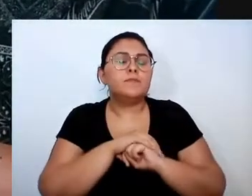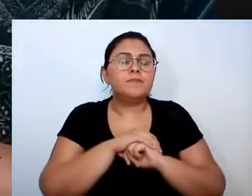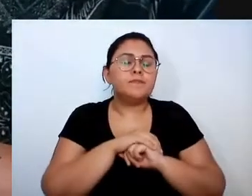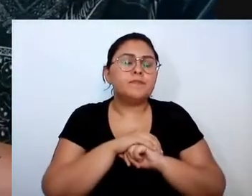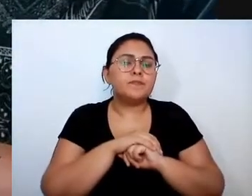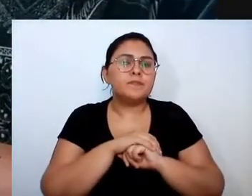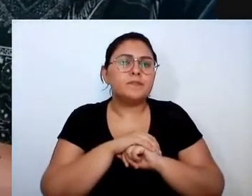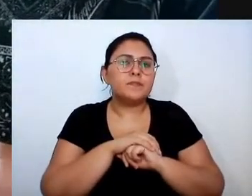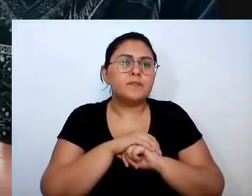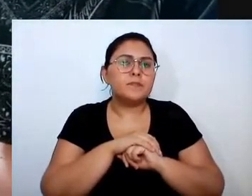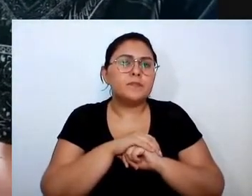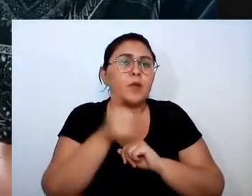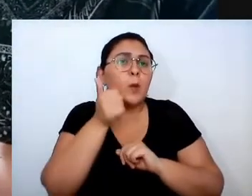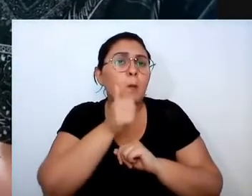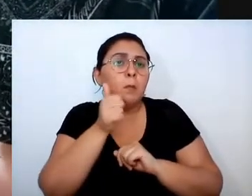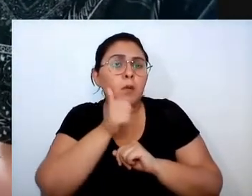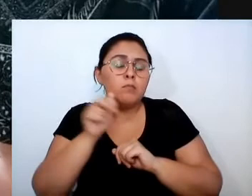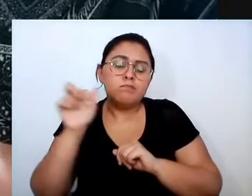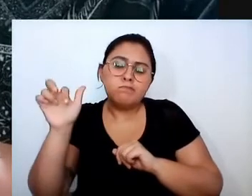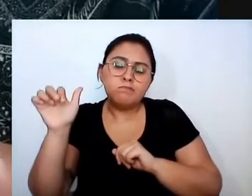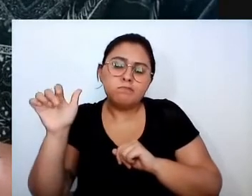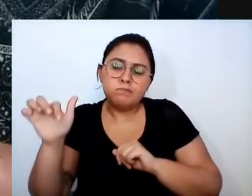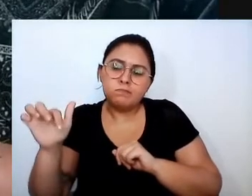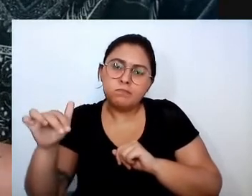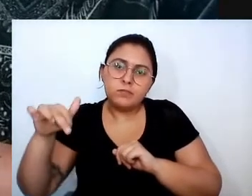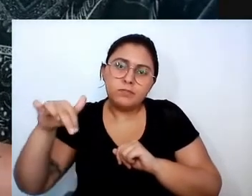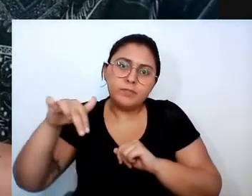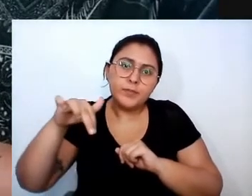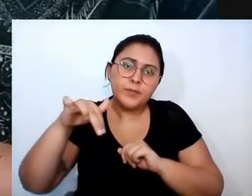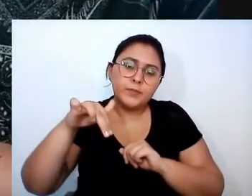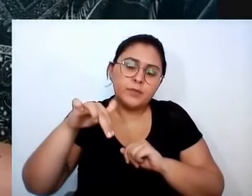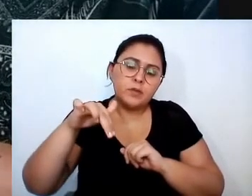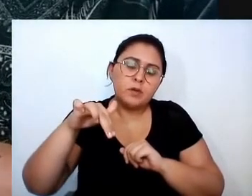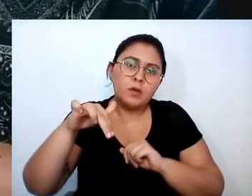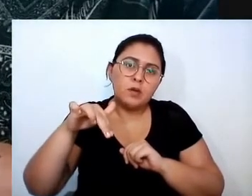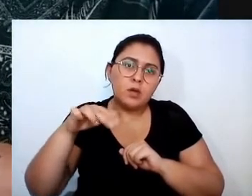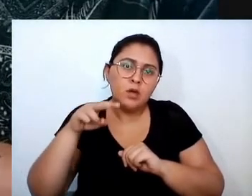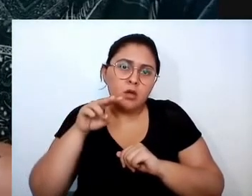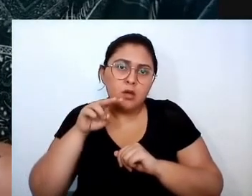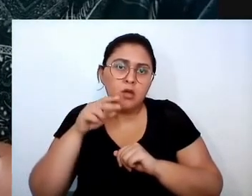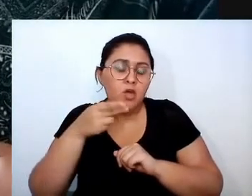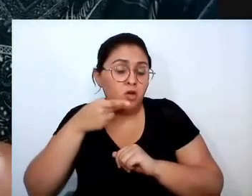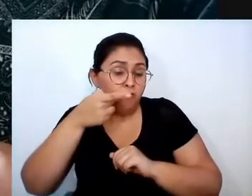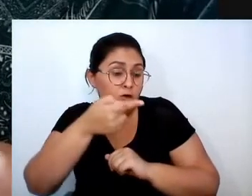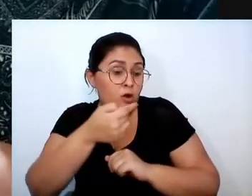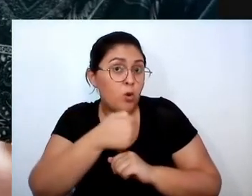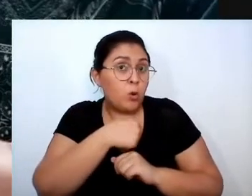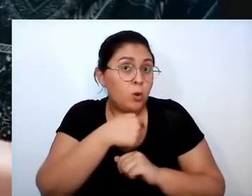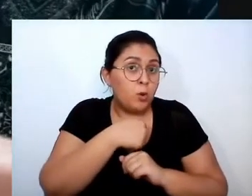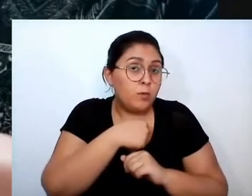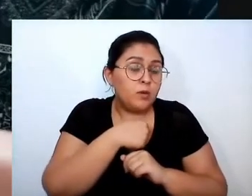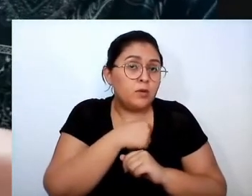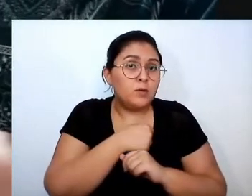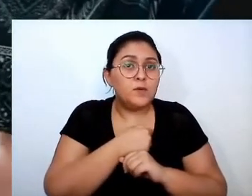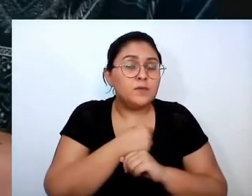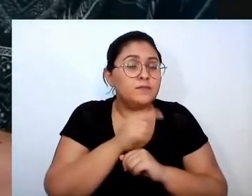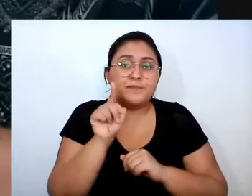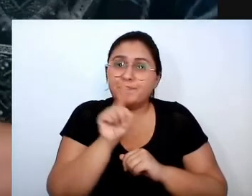da minha, e simplesmente Uhum. ela não falou comigo. Ela ficou querendo fazer alguma coisa, demonstrar, não